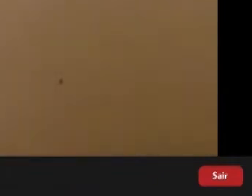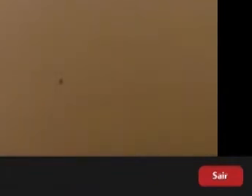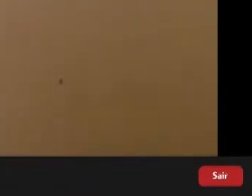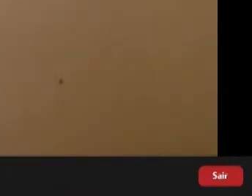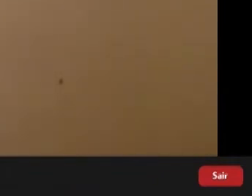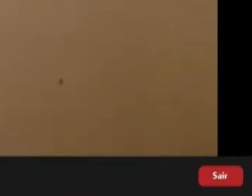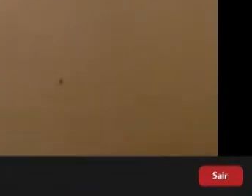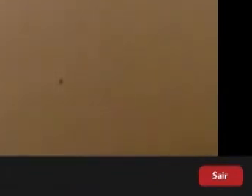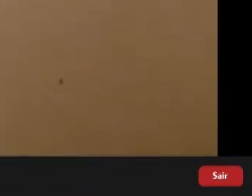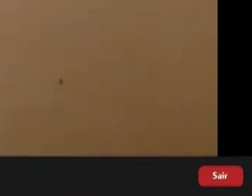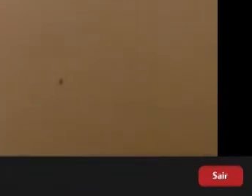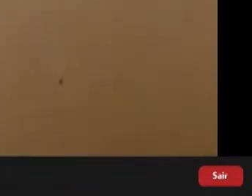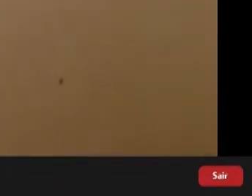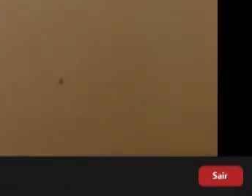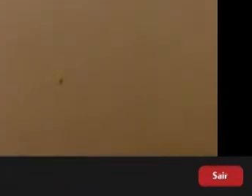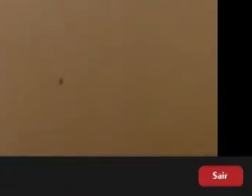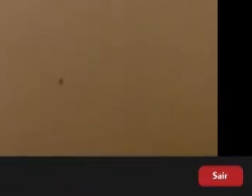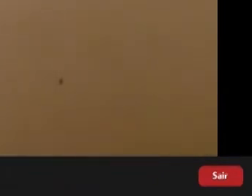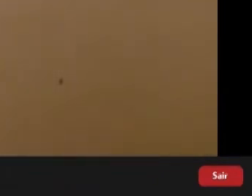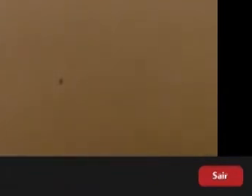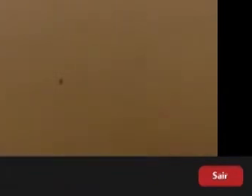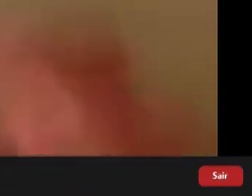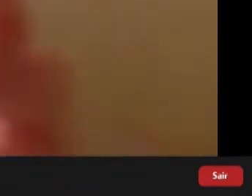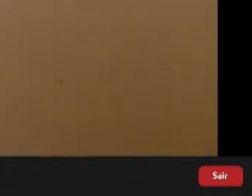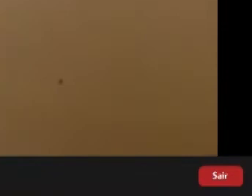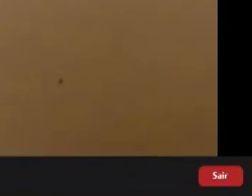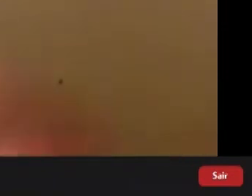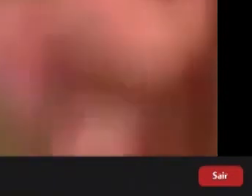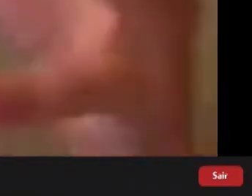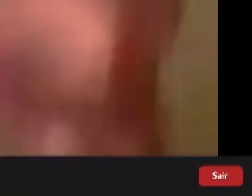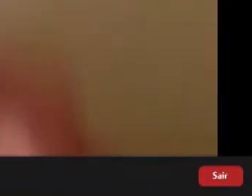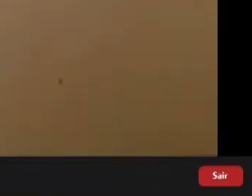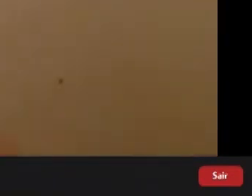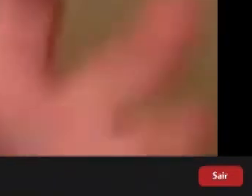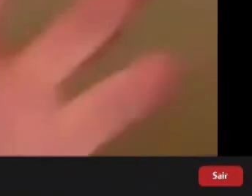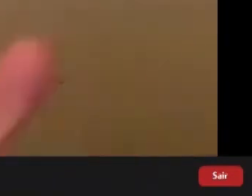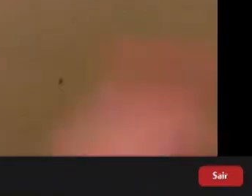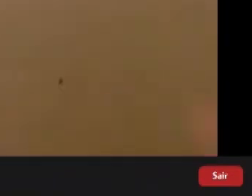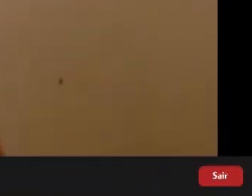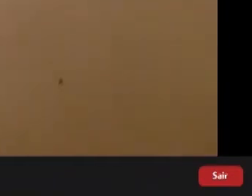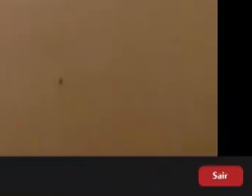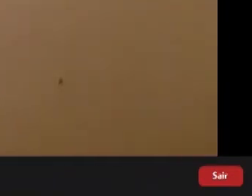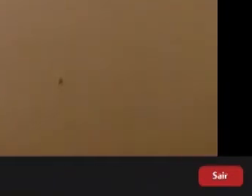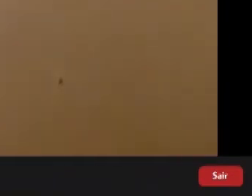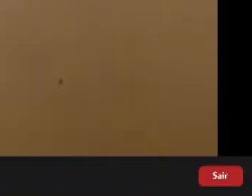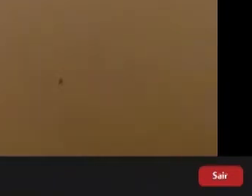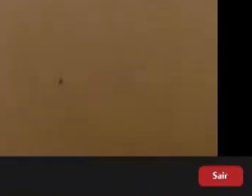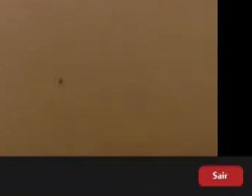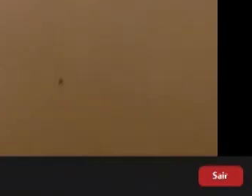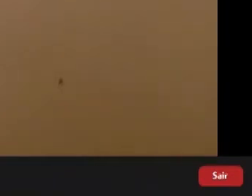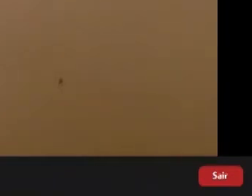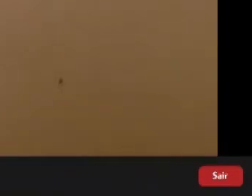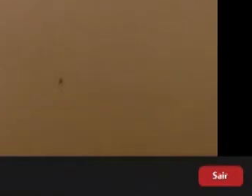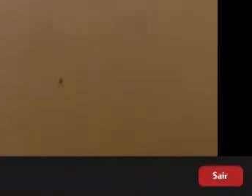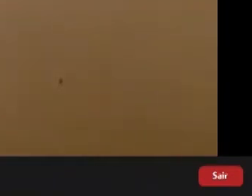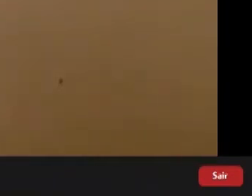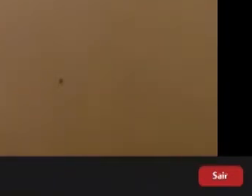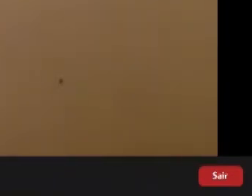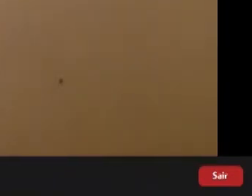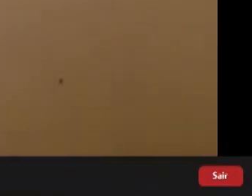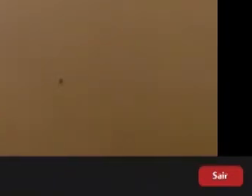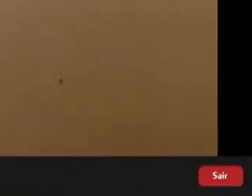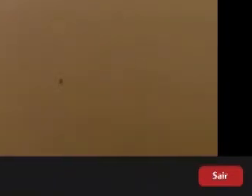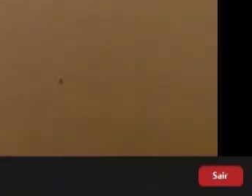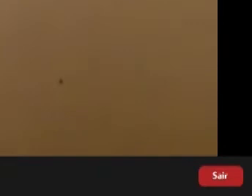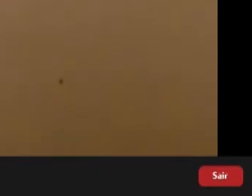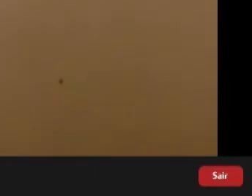para qualquer ação cultural popular, de rua, que interfira em cotidiano. Essa é,